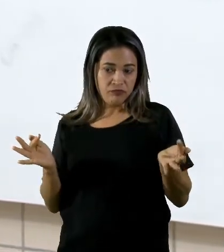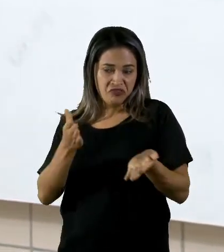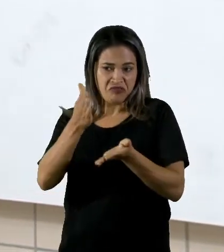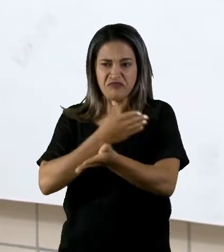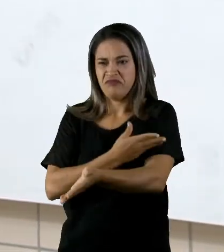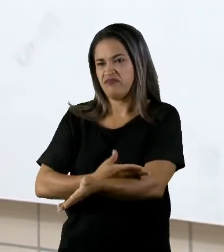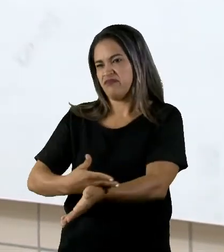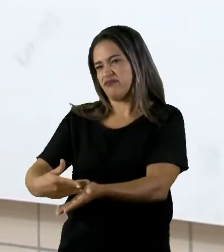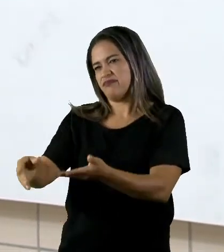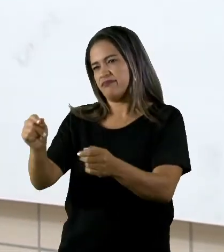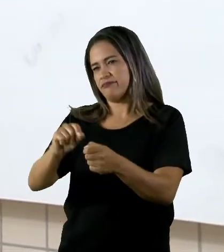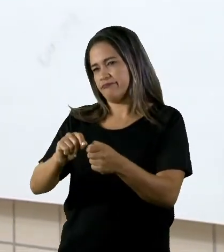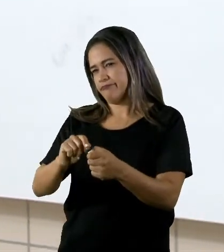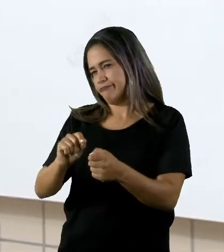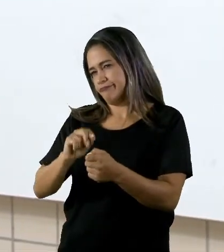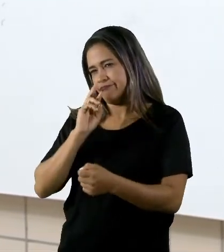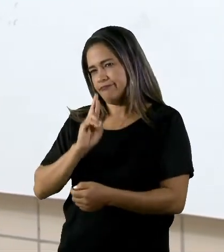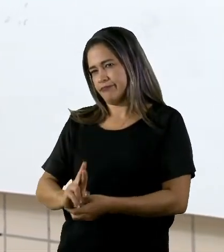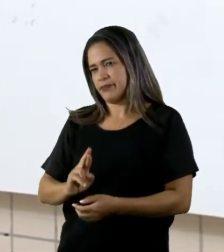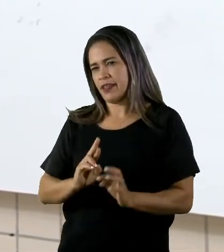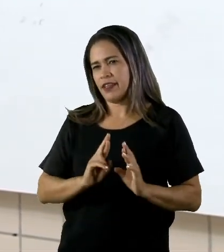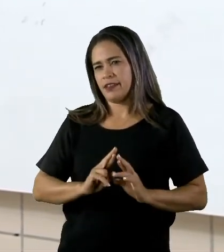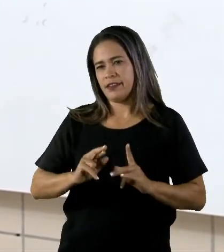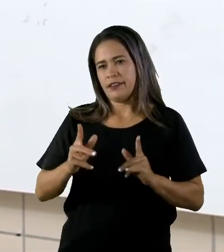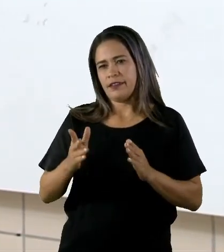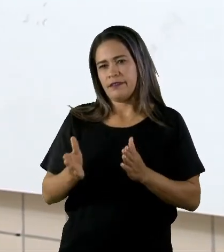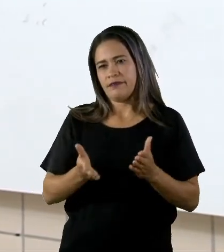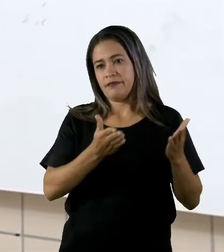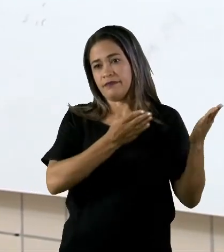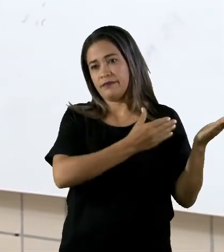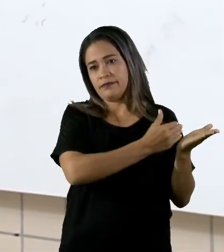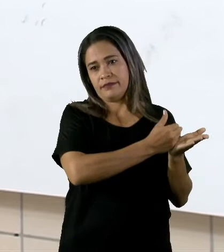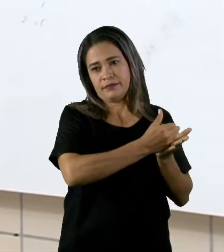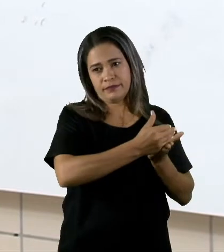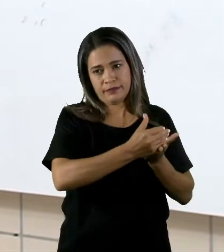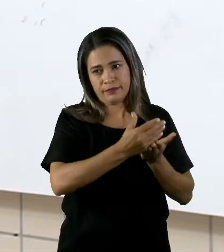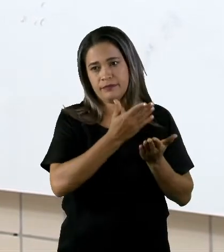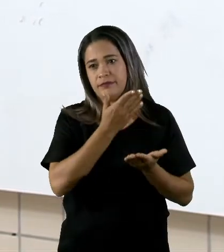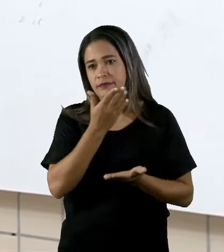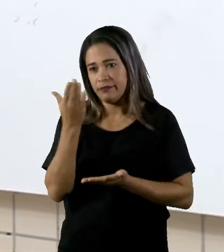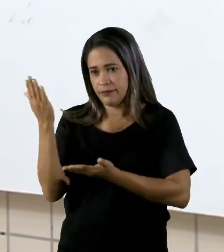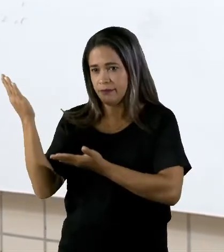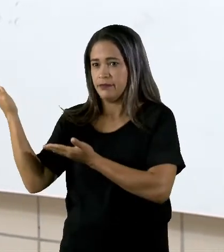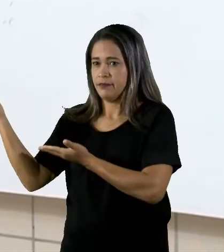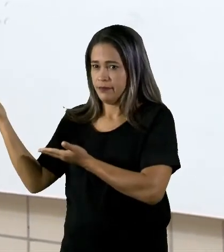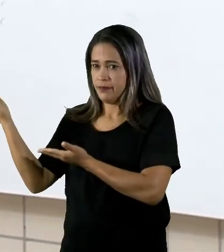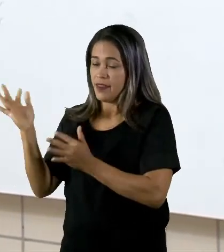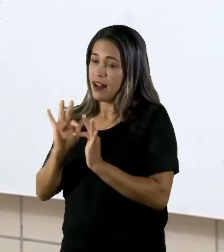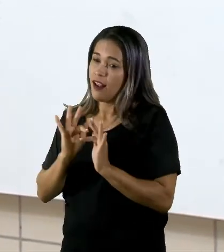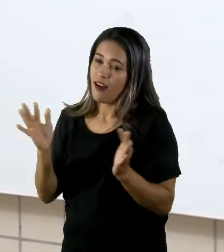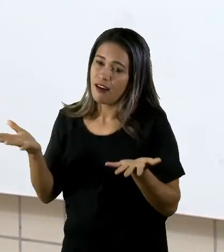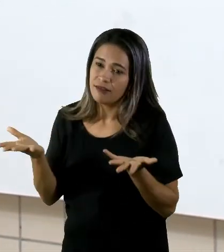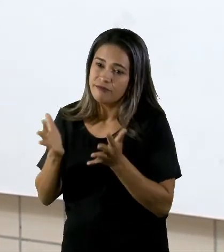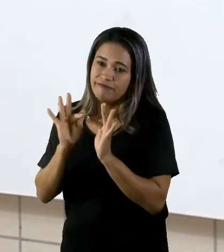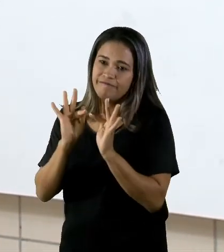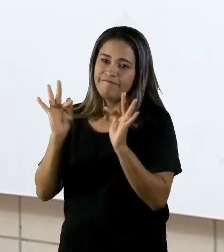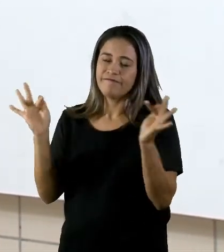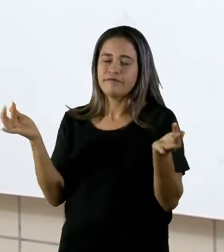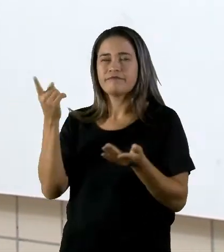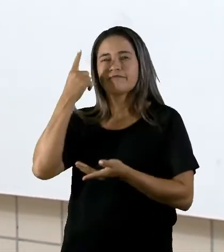a fazer. Bem diferente dessa equação inicial. Bem mais simples. Então eu me vali da